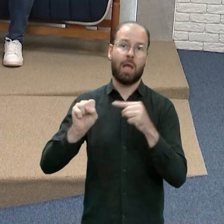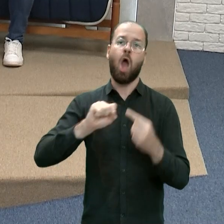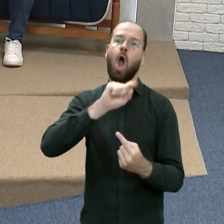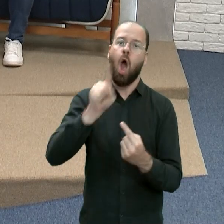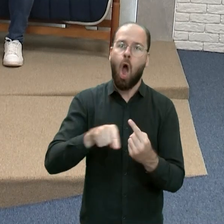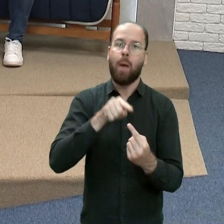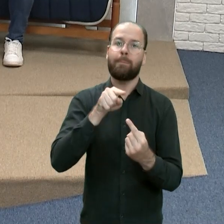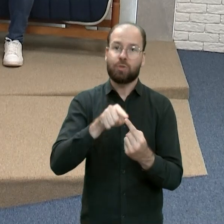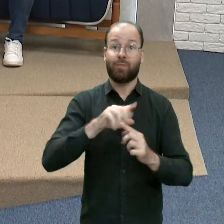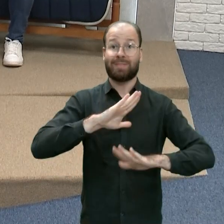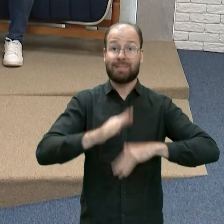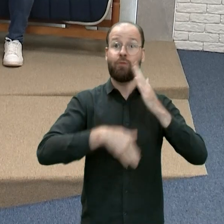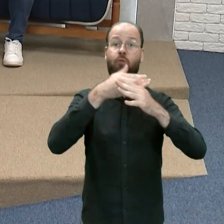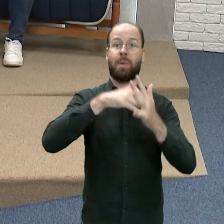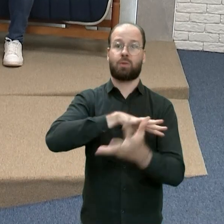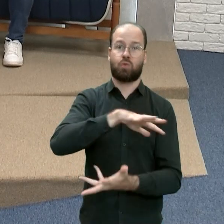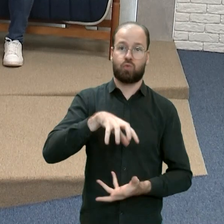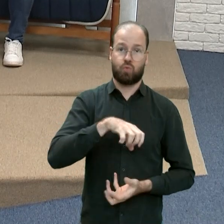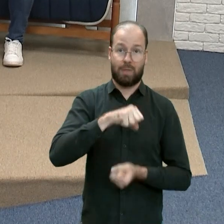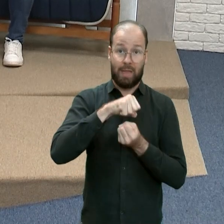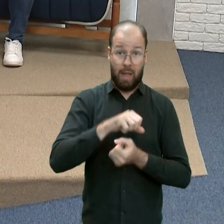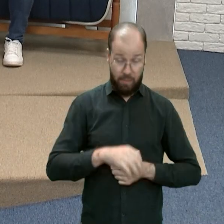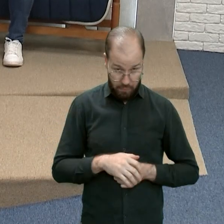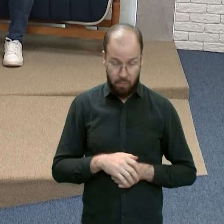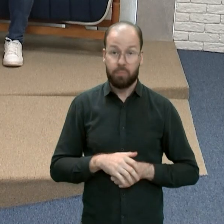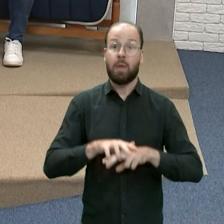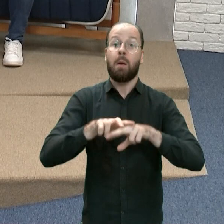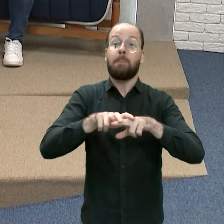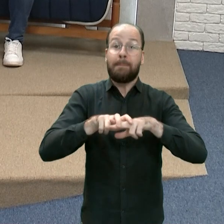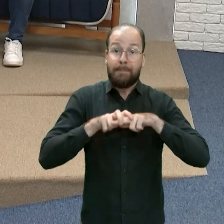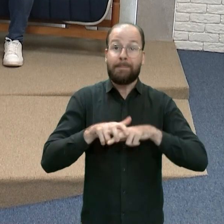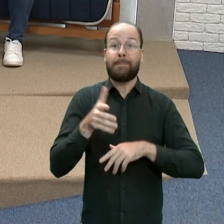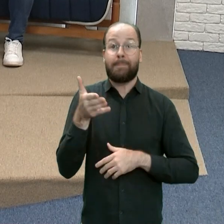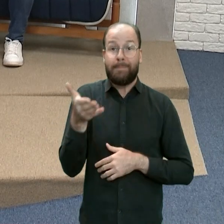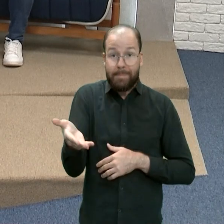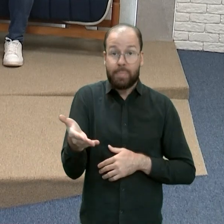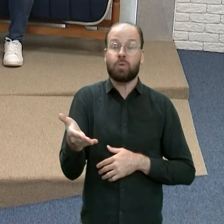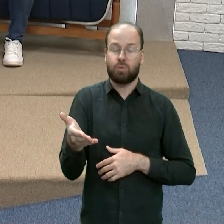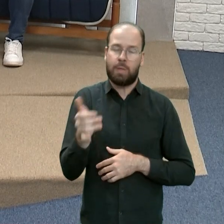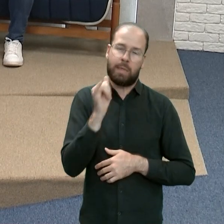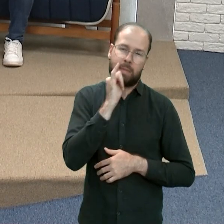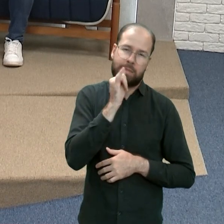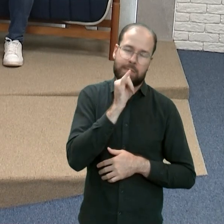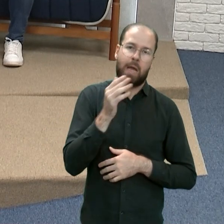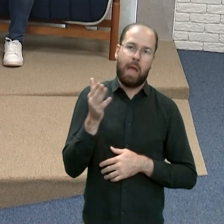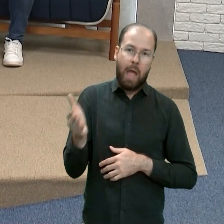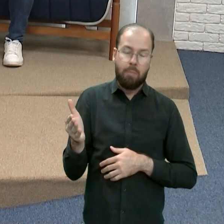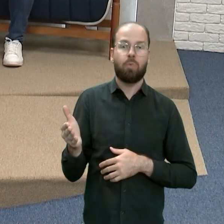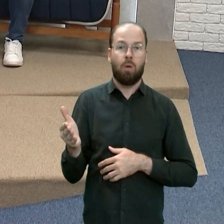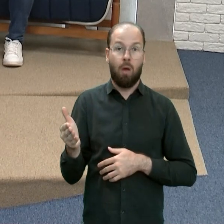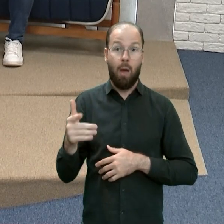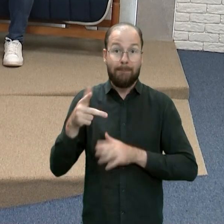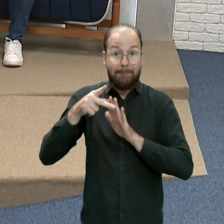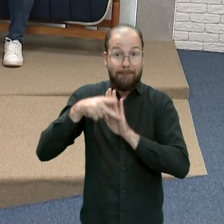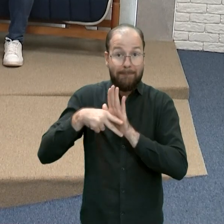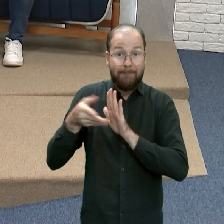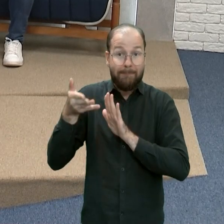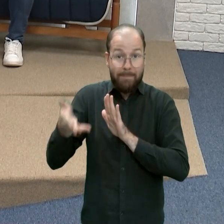Desenvolvimento Sustentáveis. Então, por isso que no caso, envolve